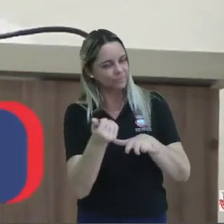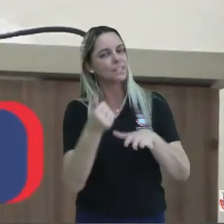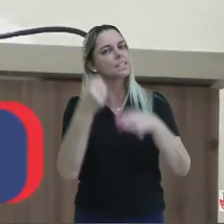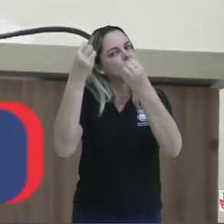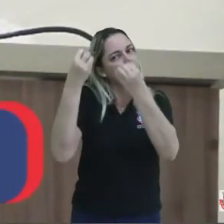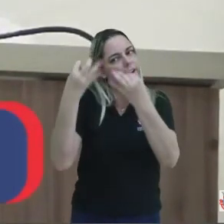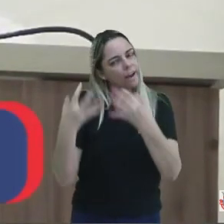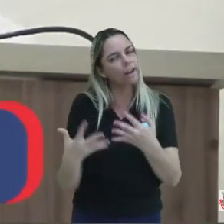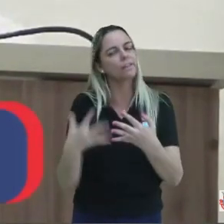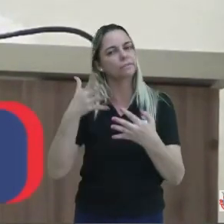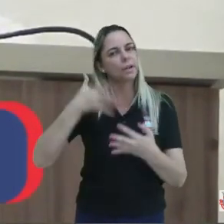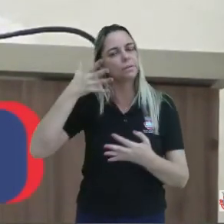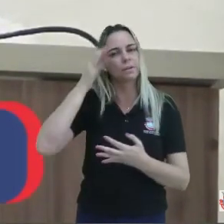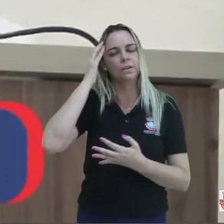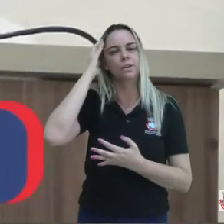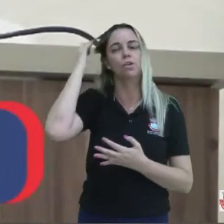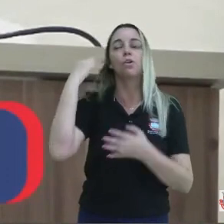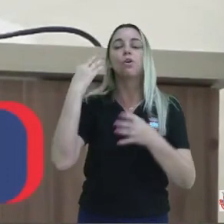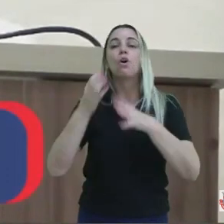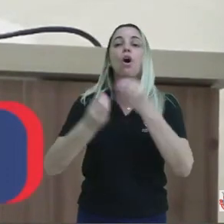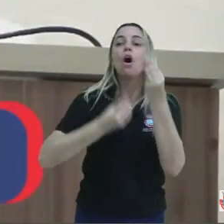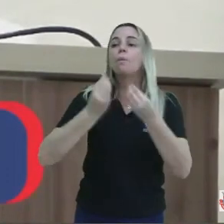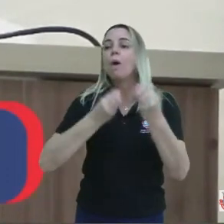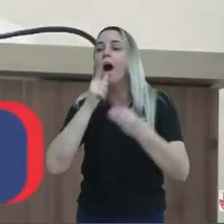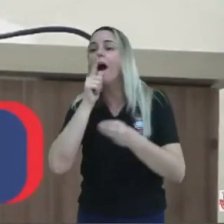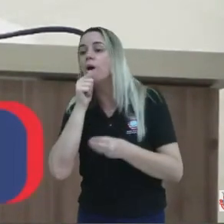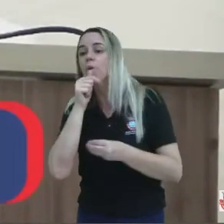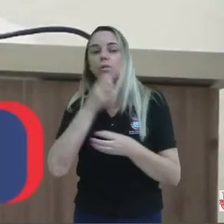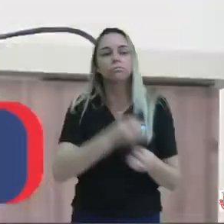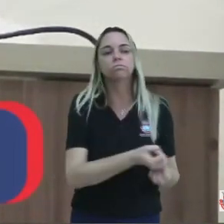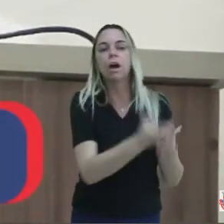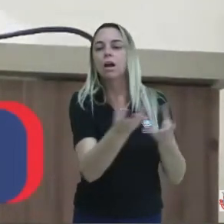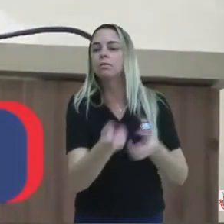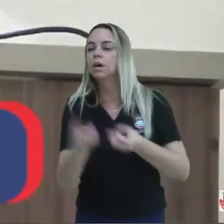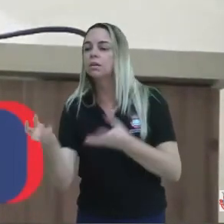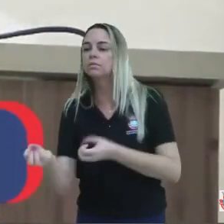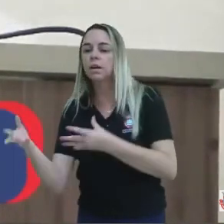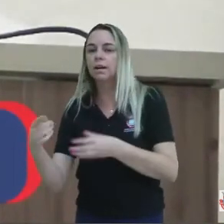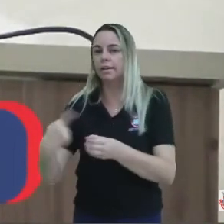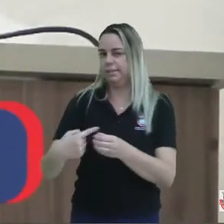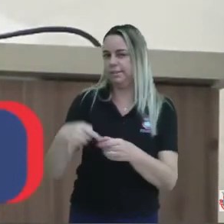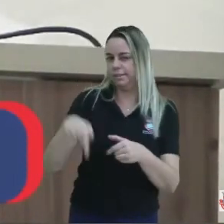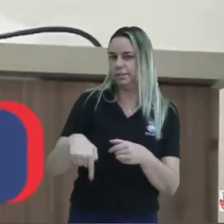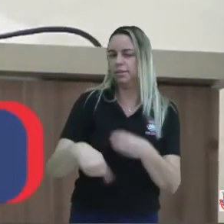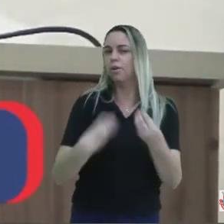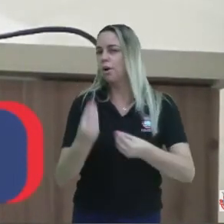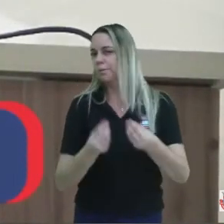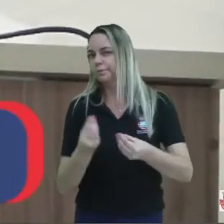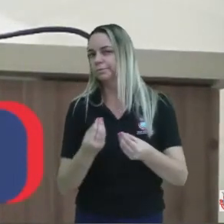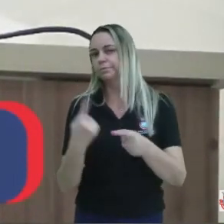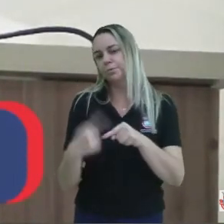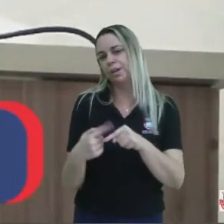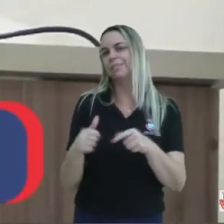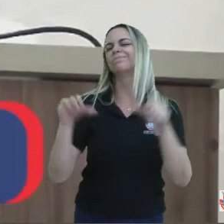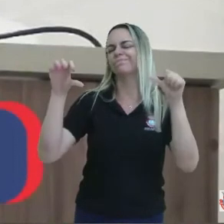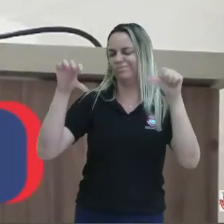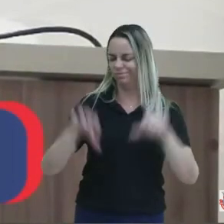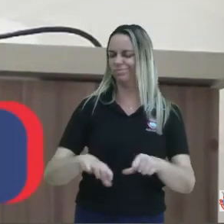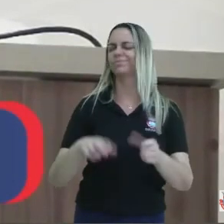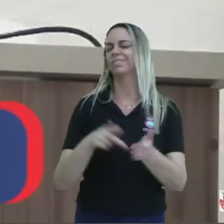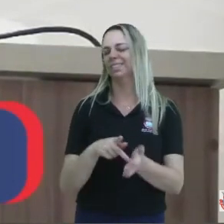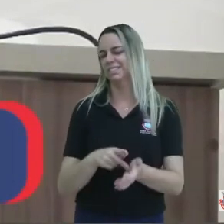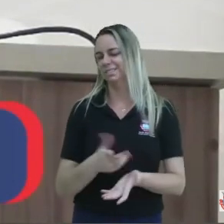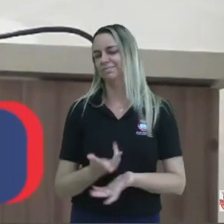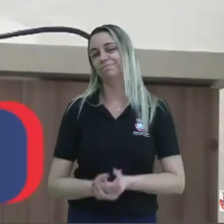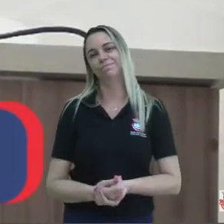reforçando também o pedido que possa chamar o presidente da Compesa aqui nessa Casa Legislativa. Para que ele, de hoje a 8, ele